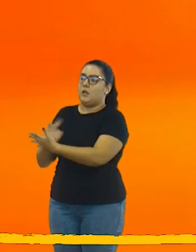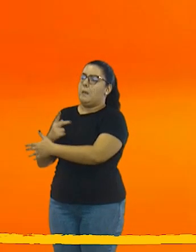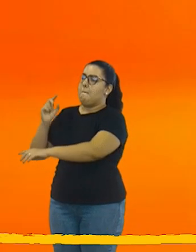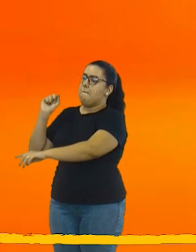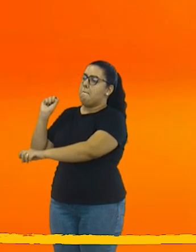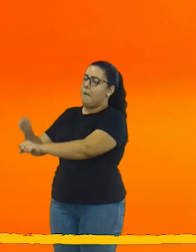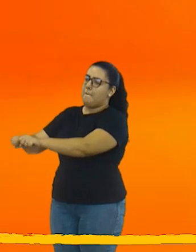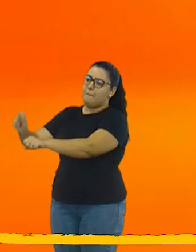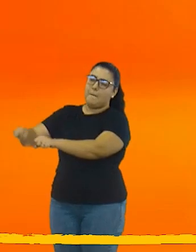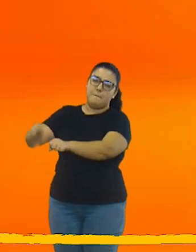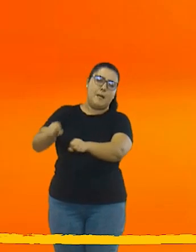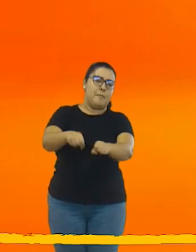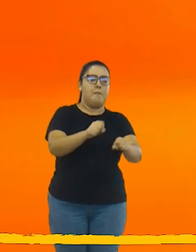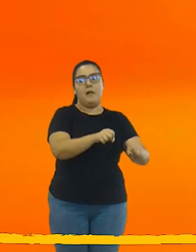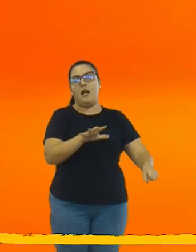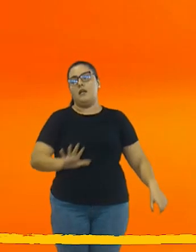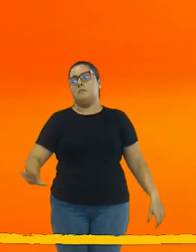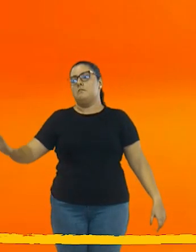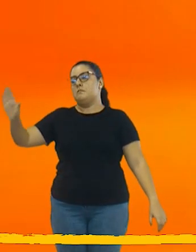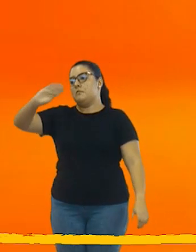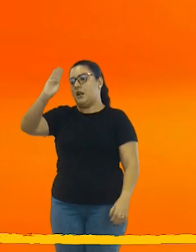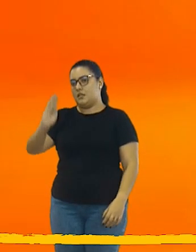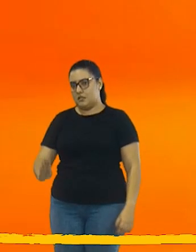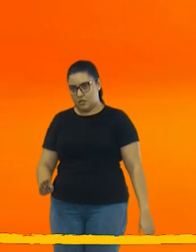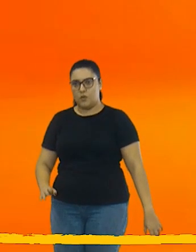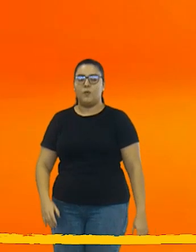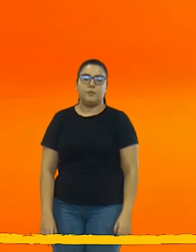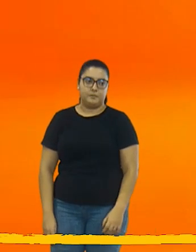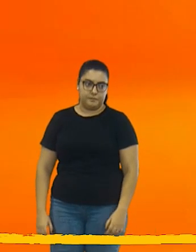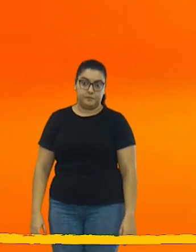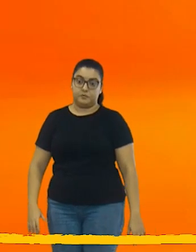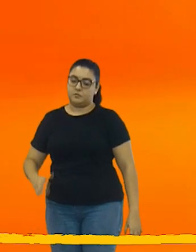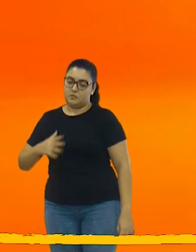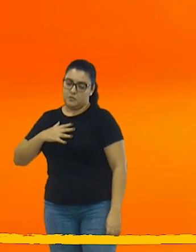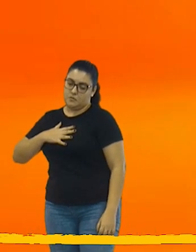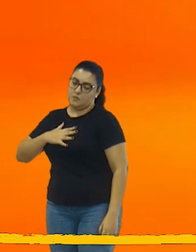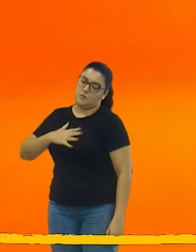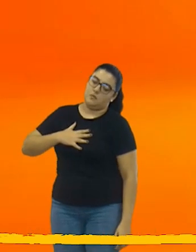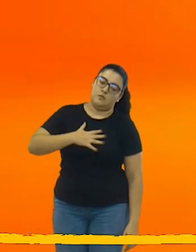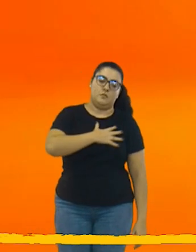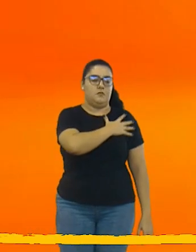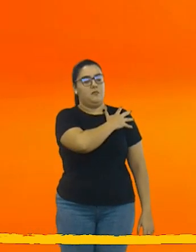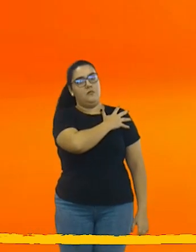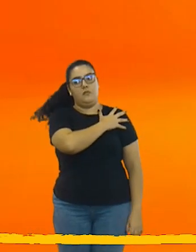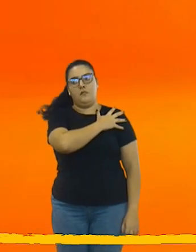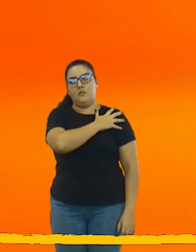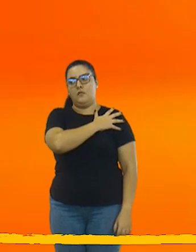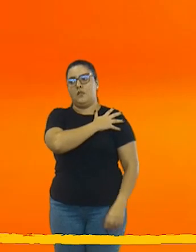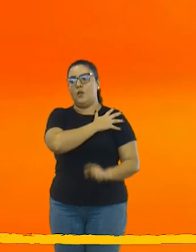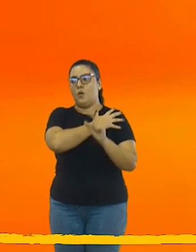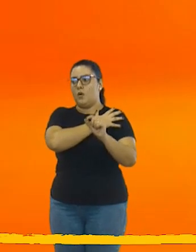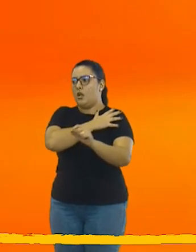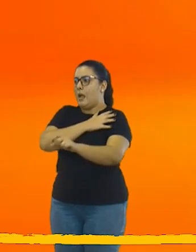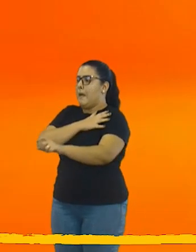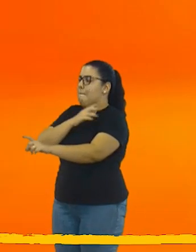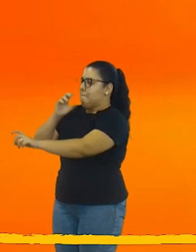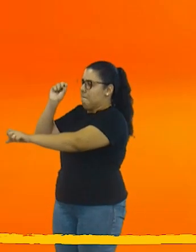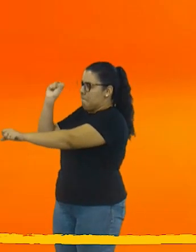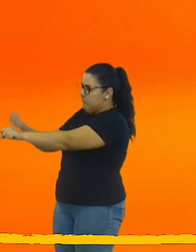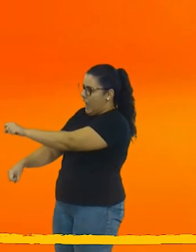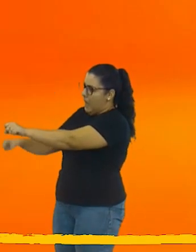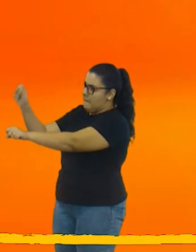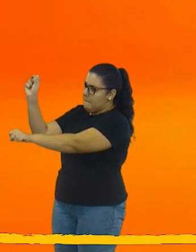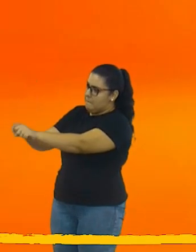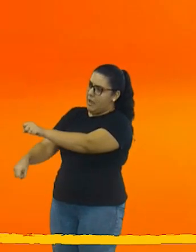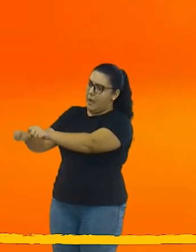genocídios da história civil brasileira, em que o exército passa um rolo compressor e aniquila